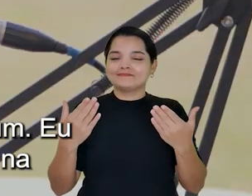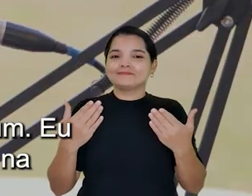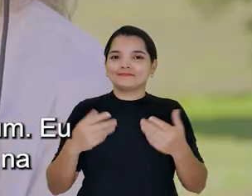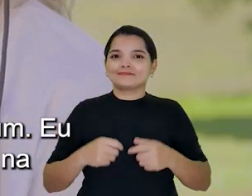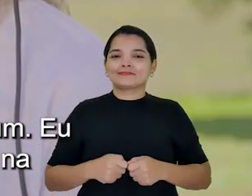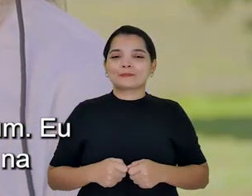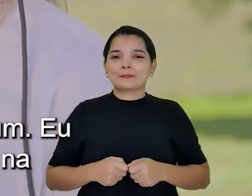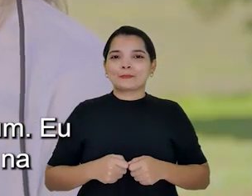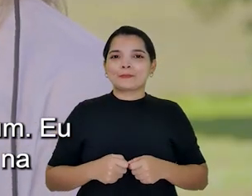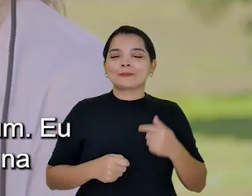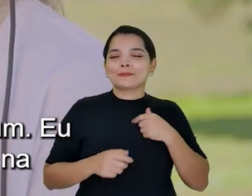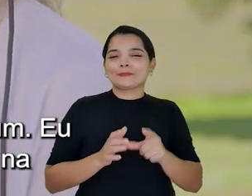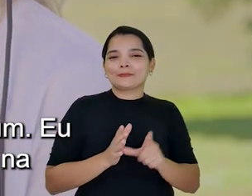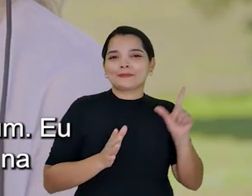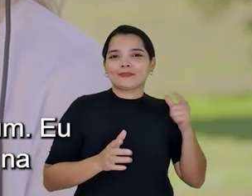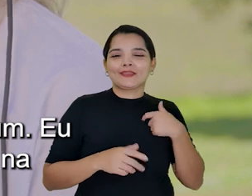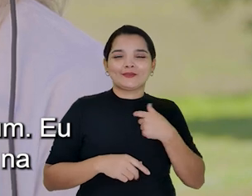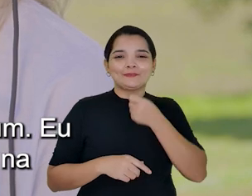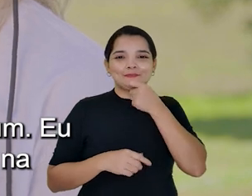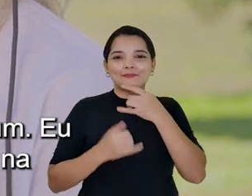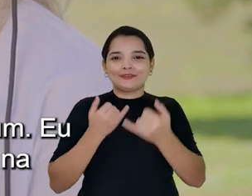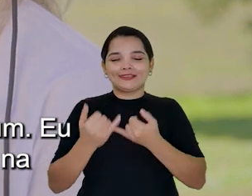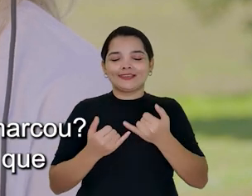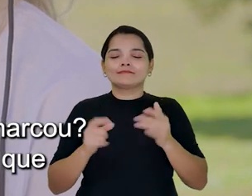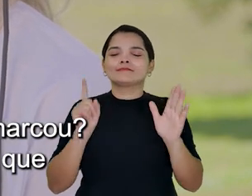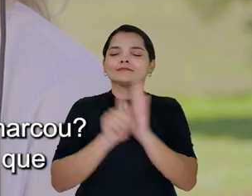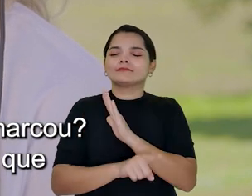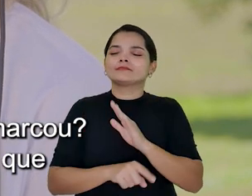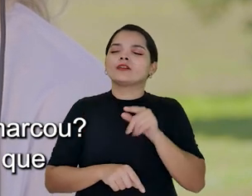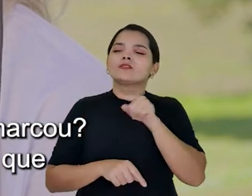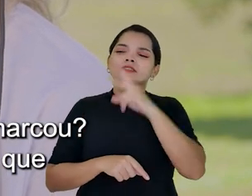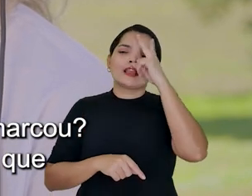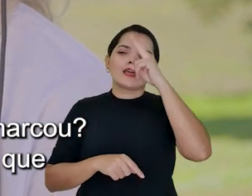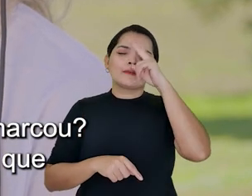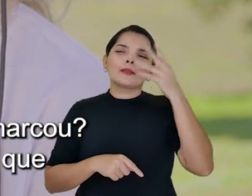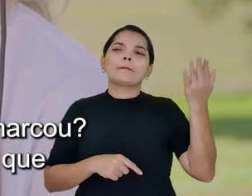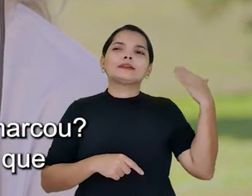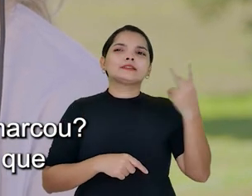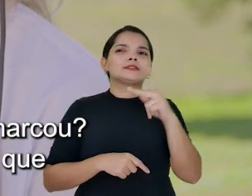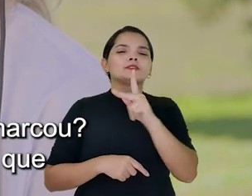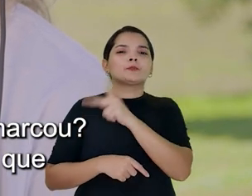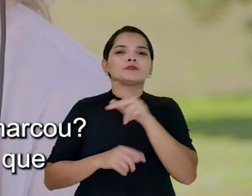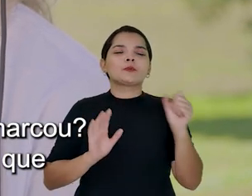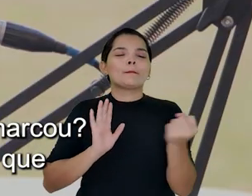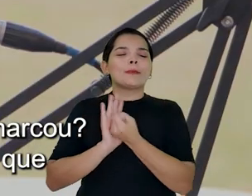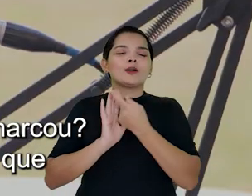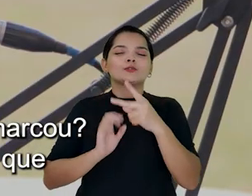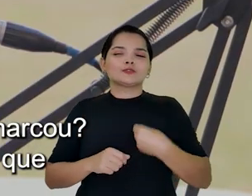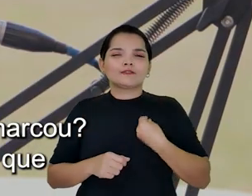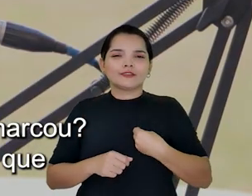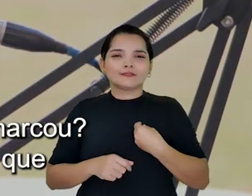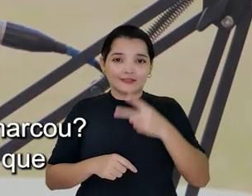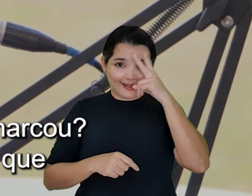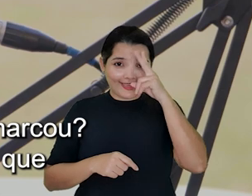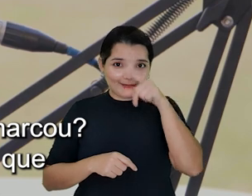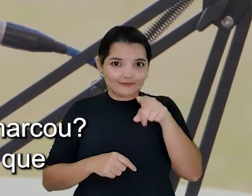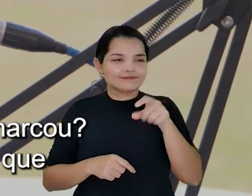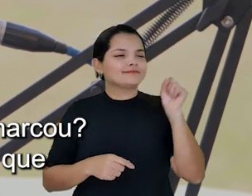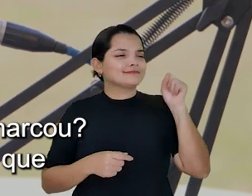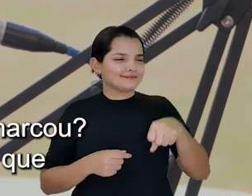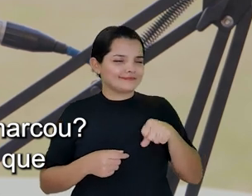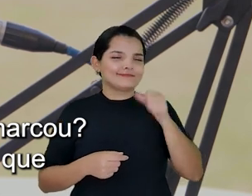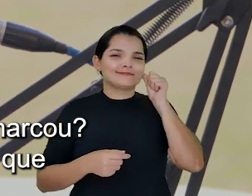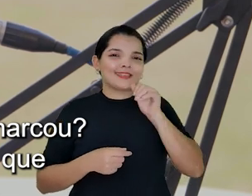Uhum eu brinquei com eles qual qual Professor te marcou na vida você lembra is de um professor que te marcou Sem dúvida cito agora